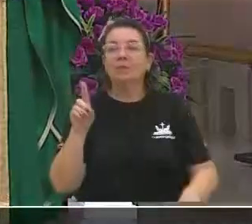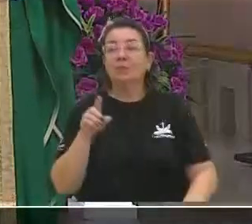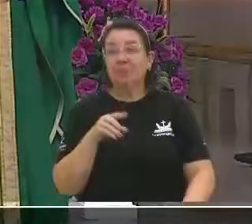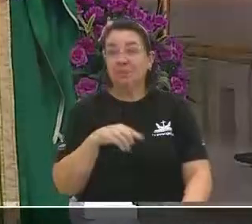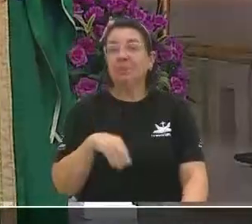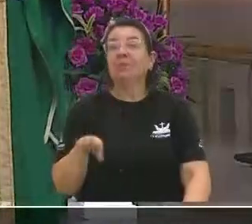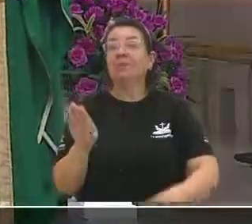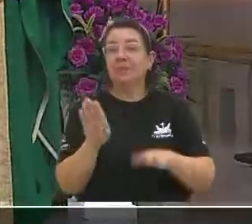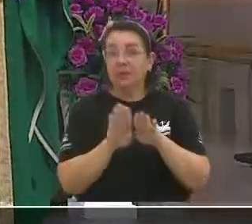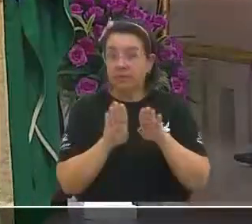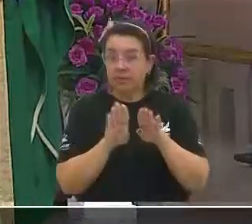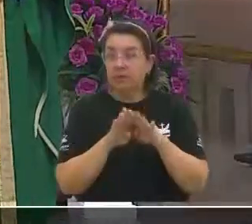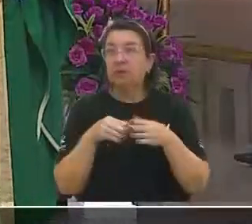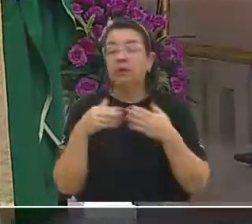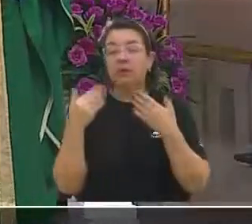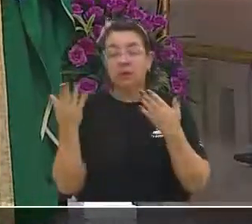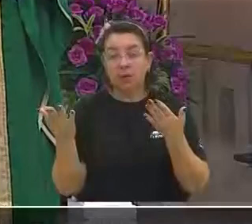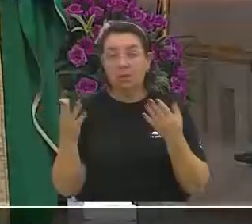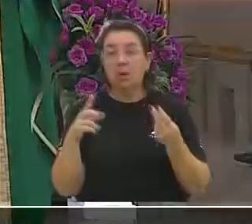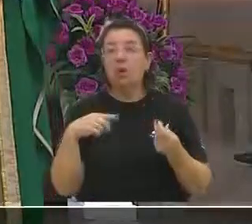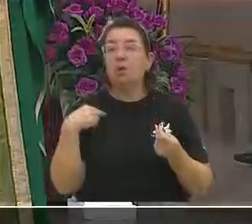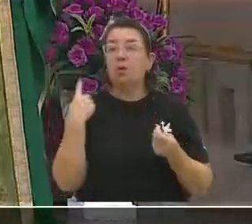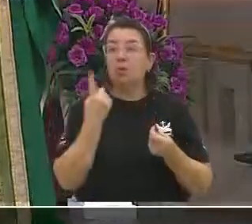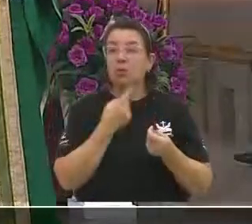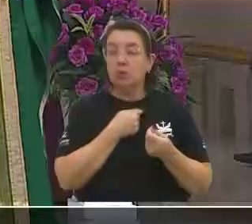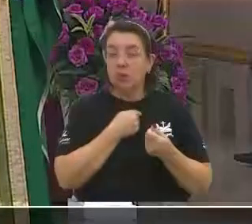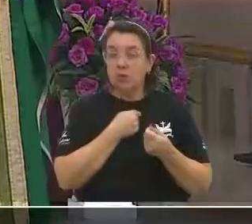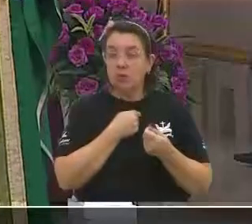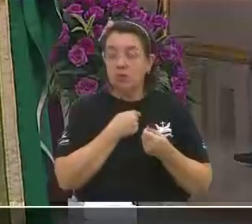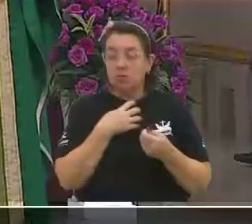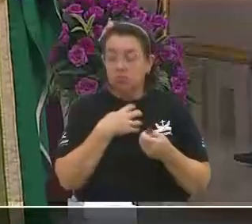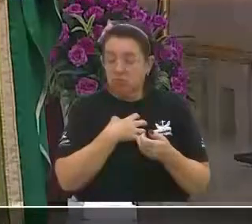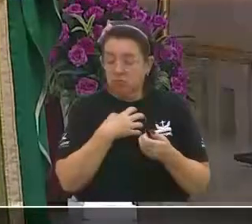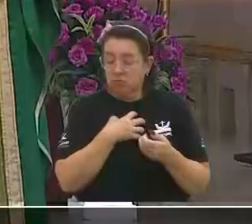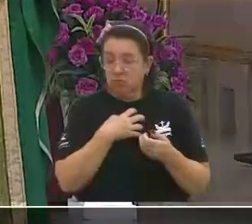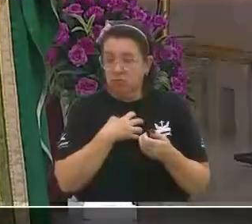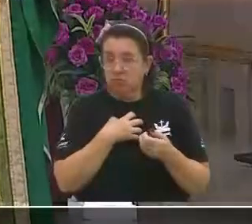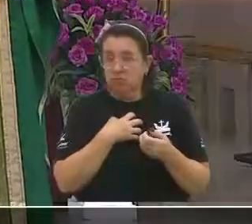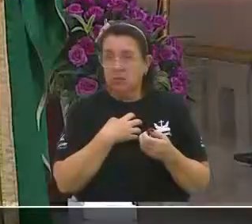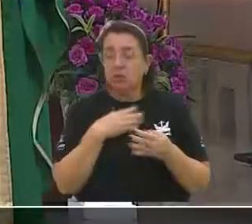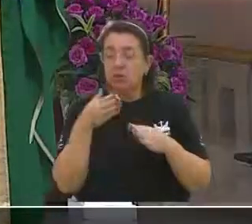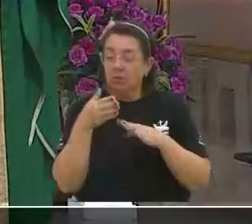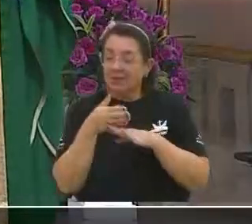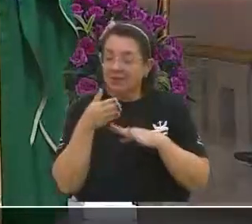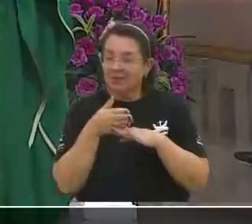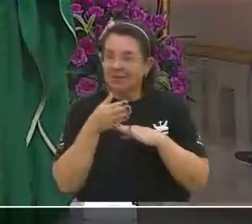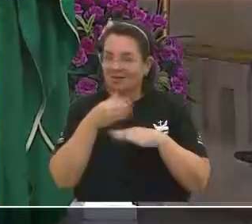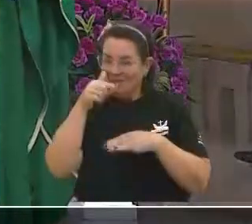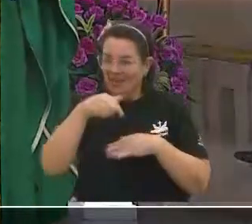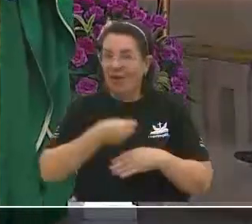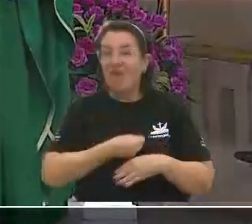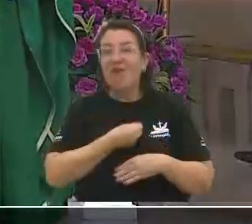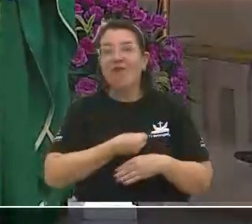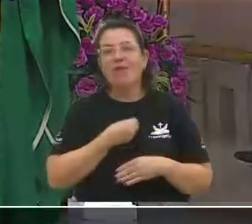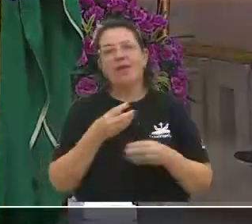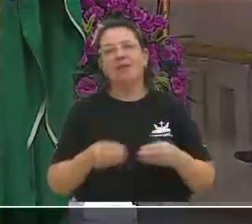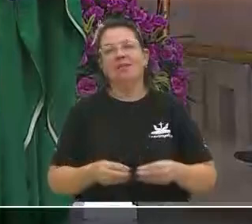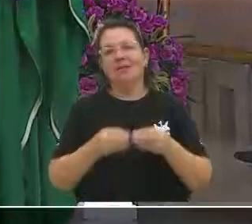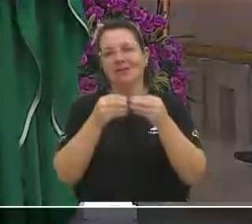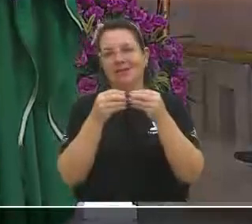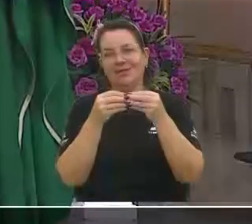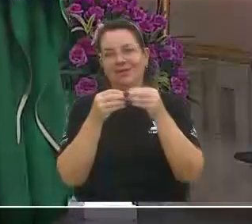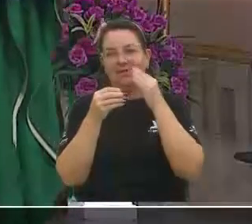também seja para o nosso ato de participar da santa missa